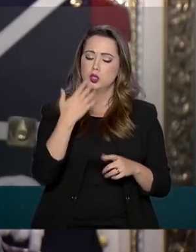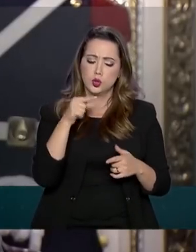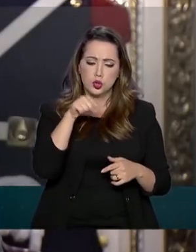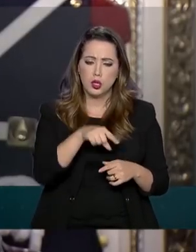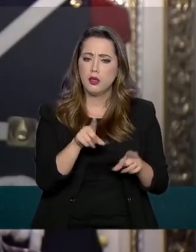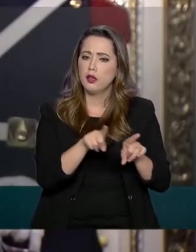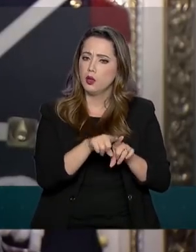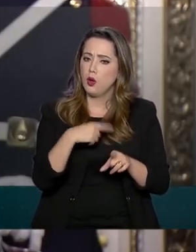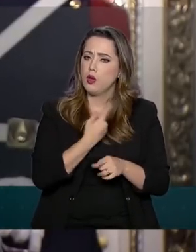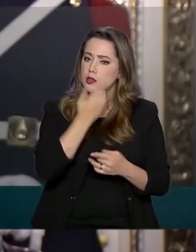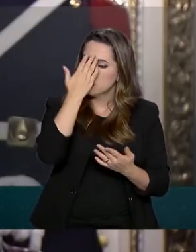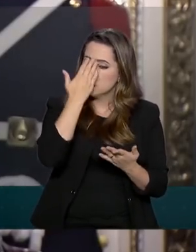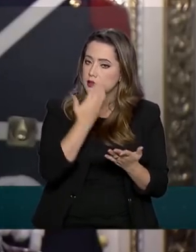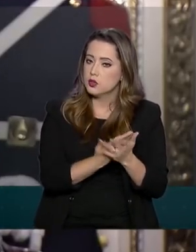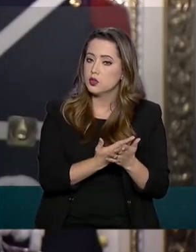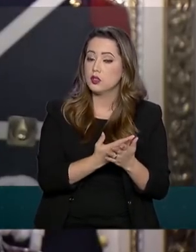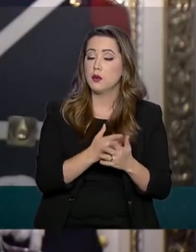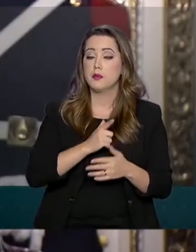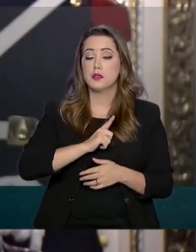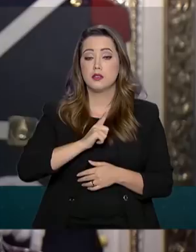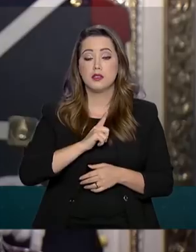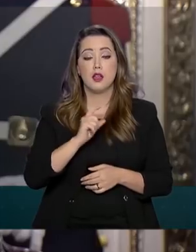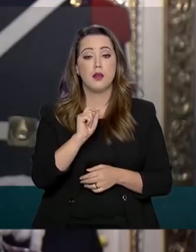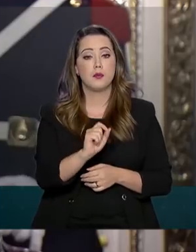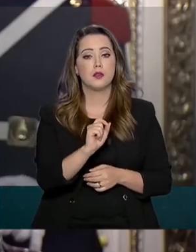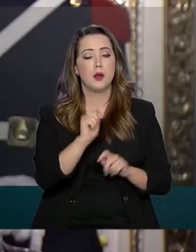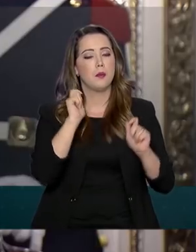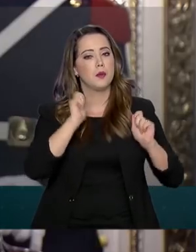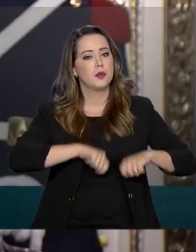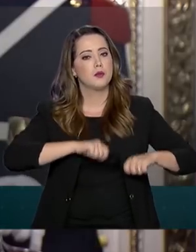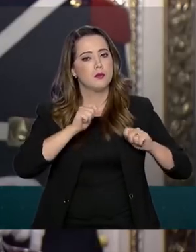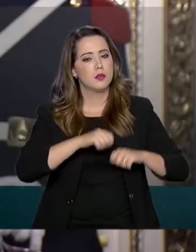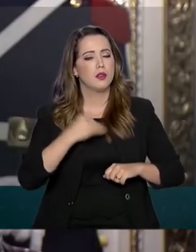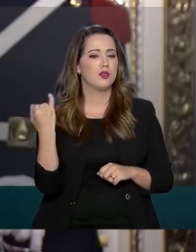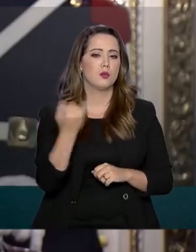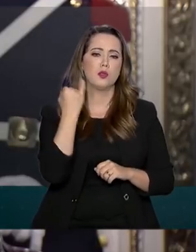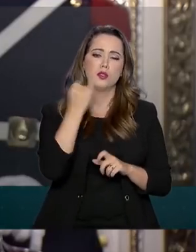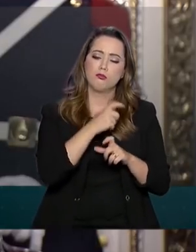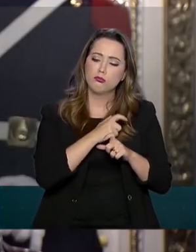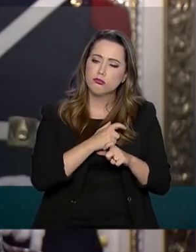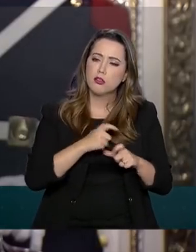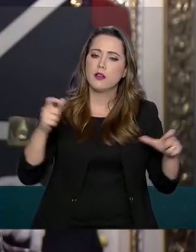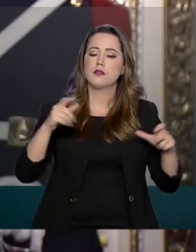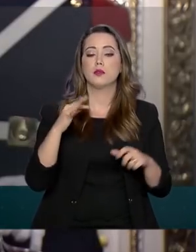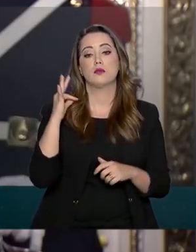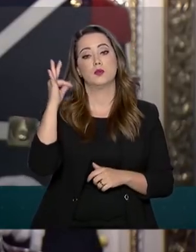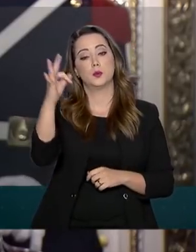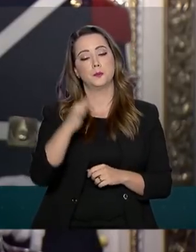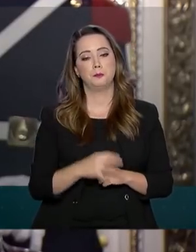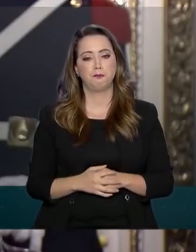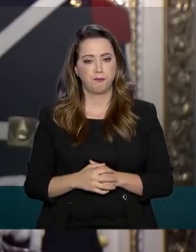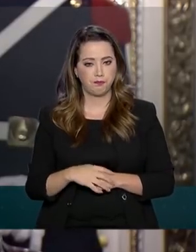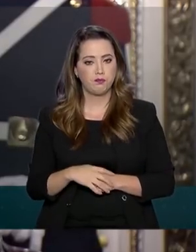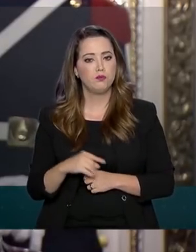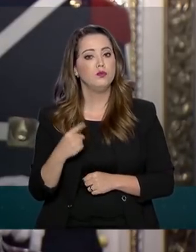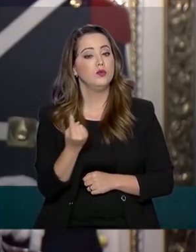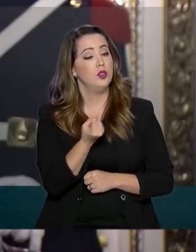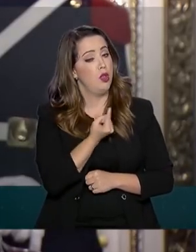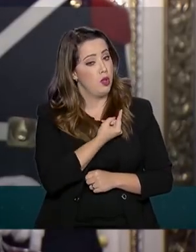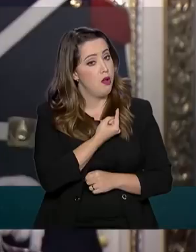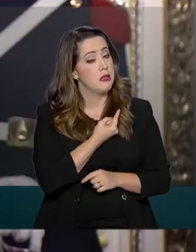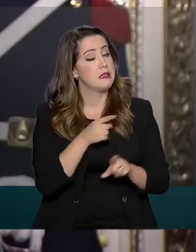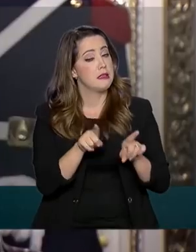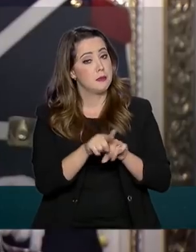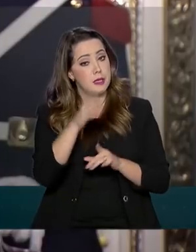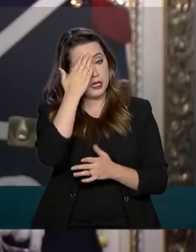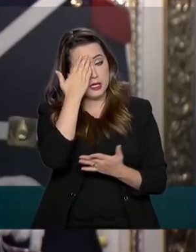acreditamos que temos uma possibilidade de grande crescimento futuro. Também nesse ponto, nós acreditamos na